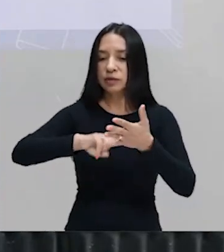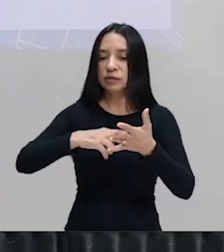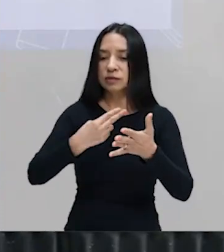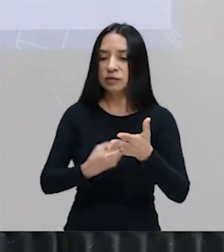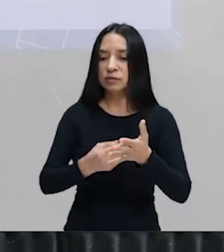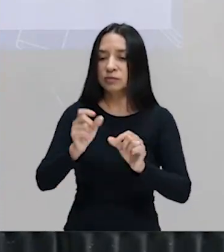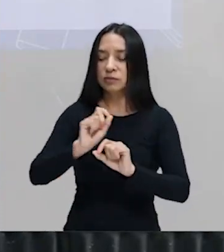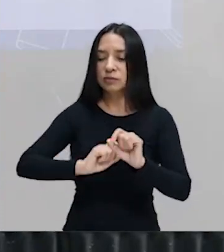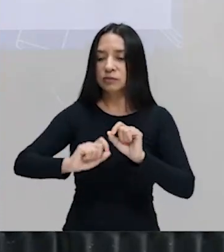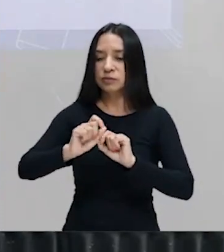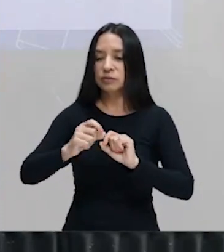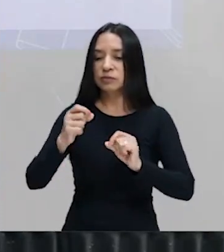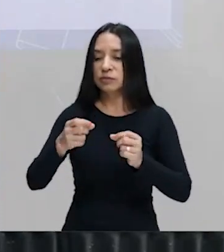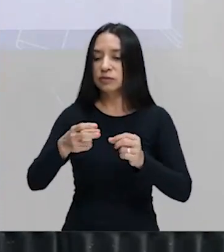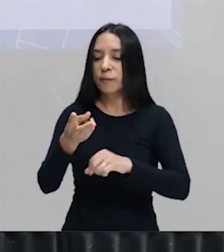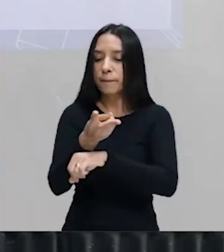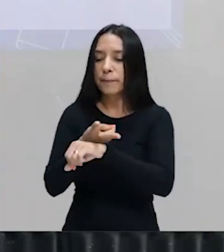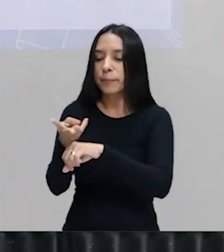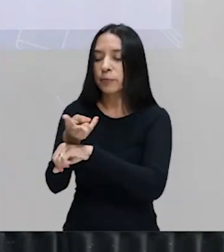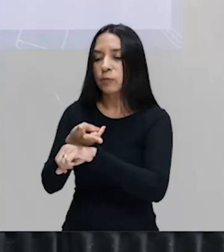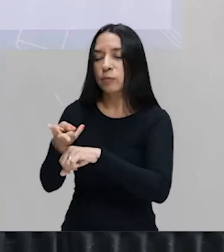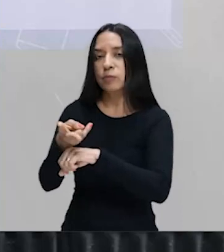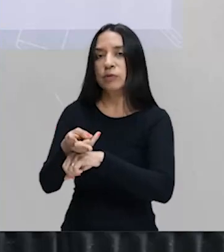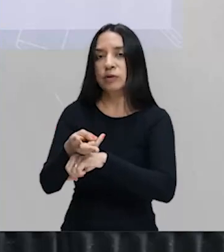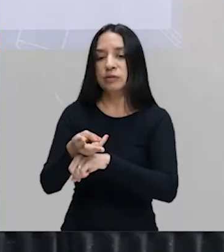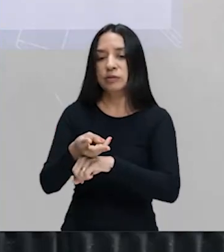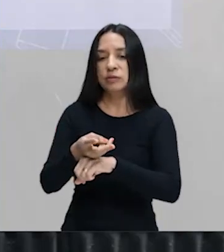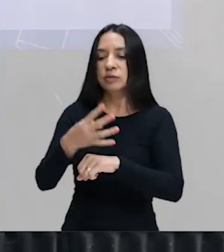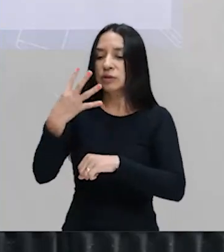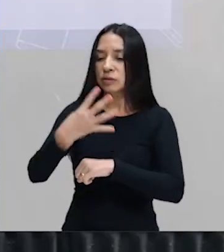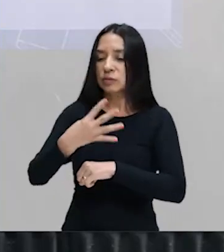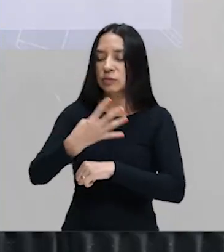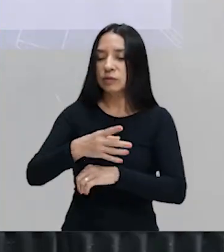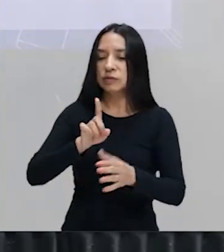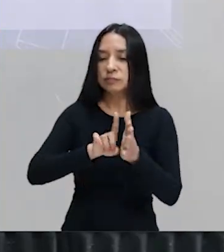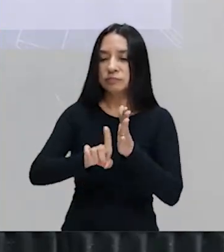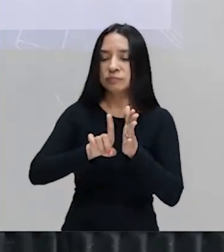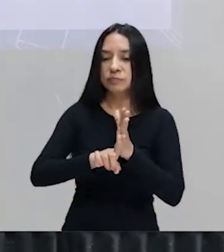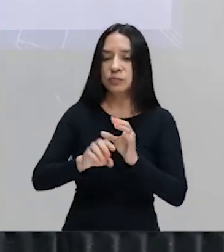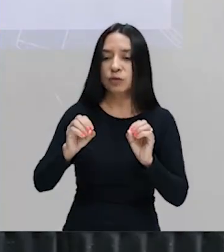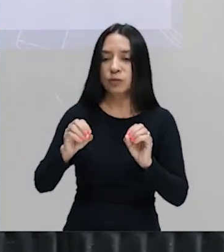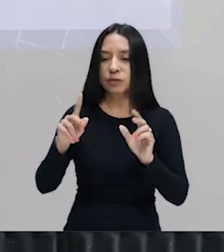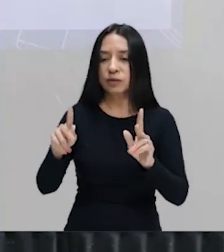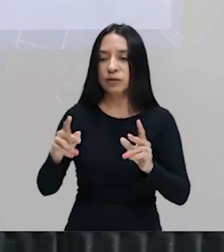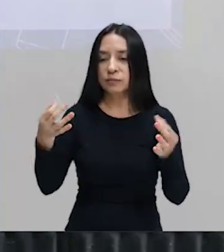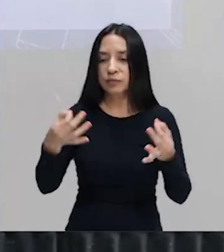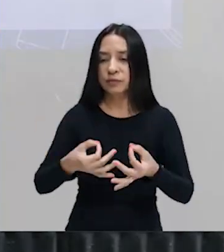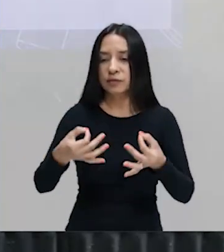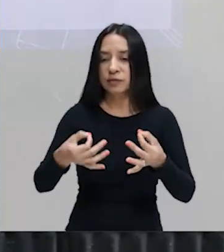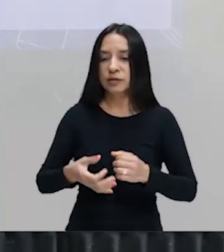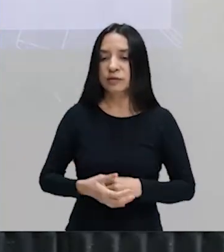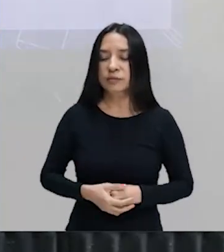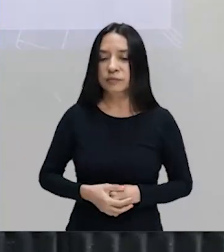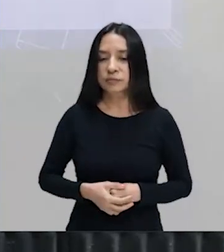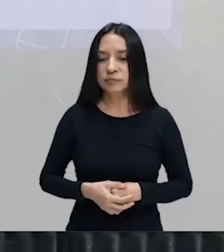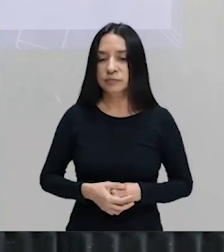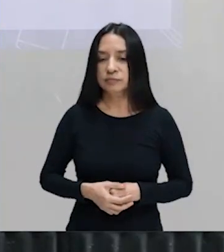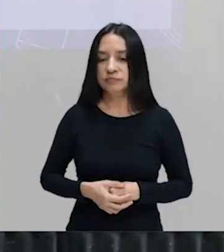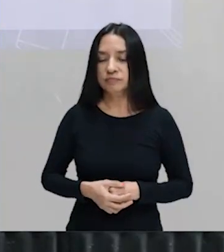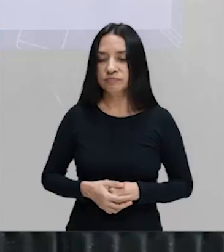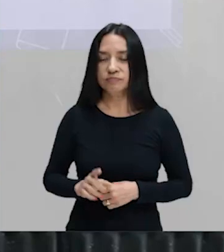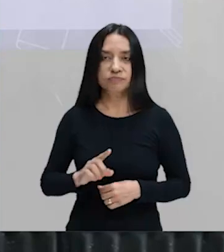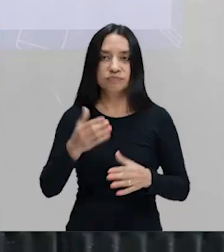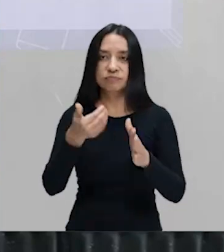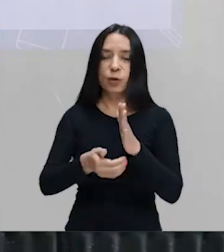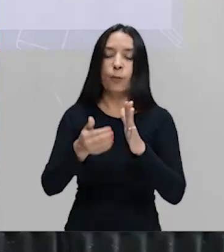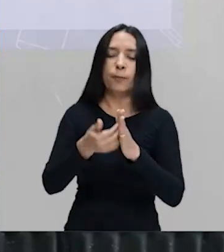traduzir aquilo que estamos buscando nesta quarta questão. Correto? Perfeito? Não perde